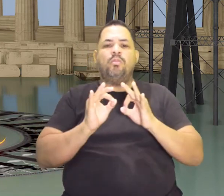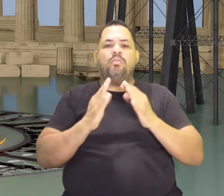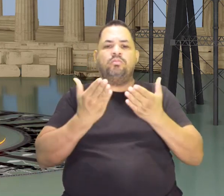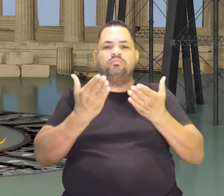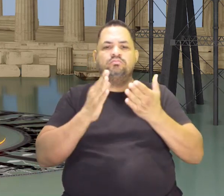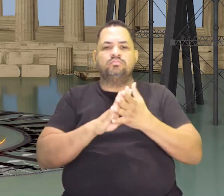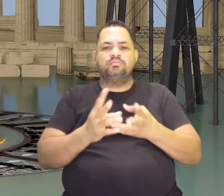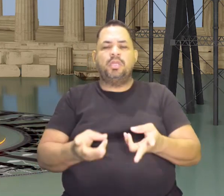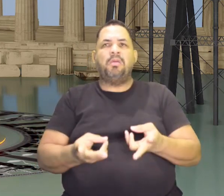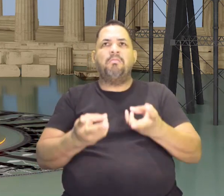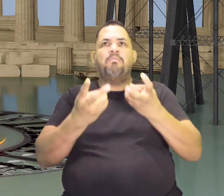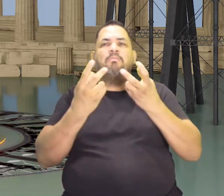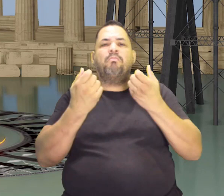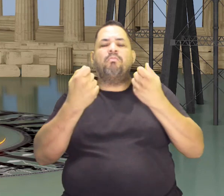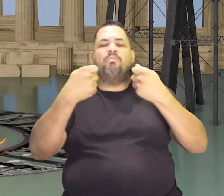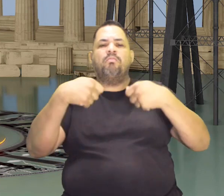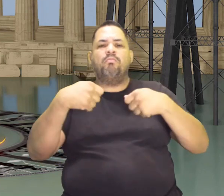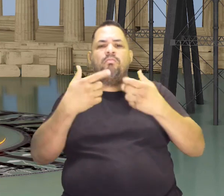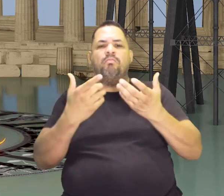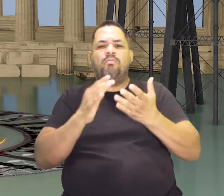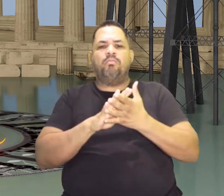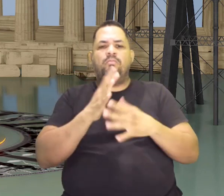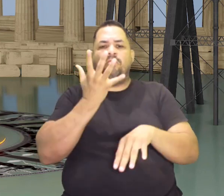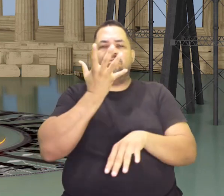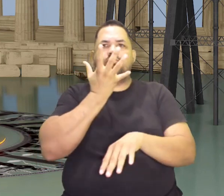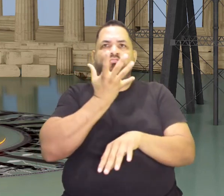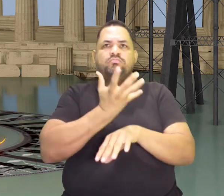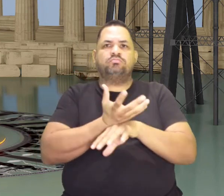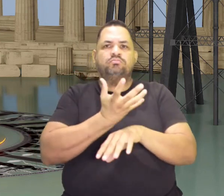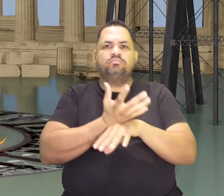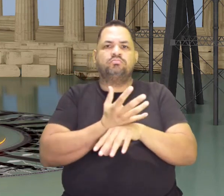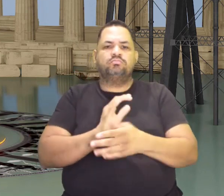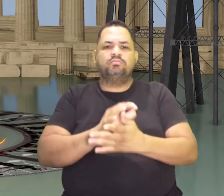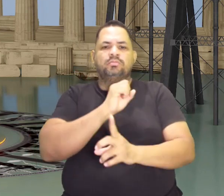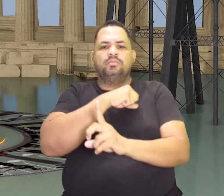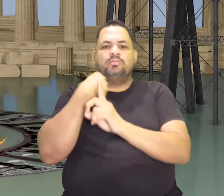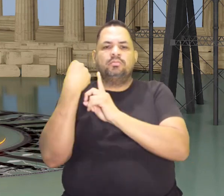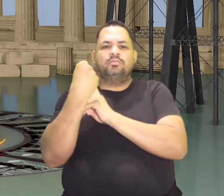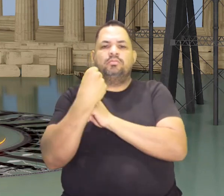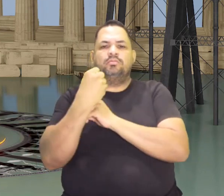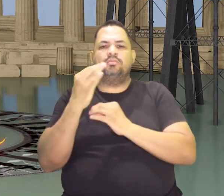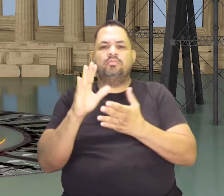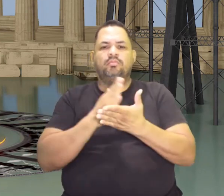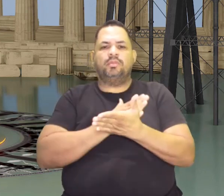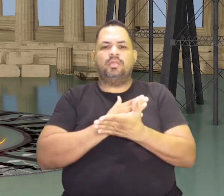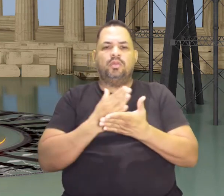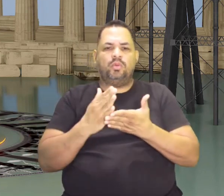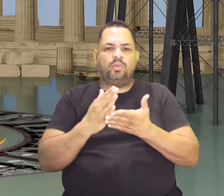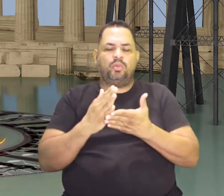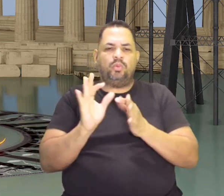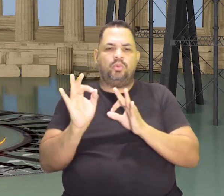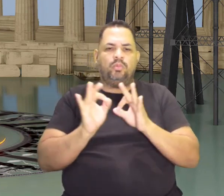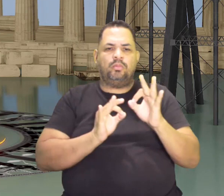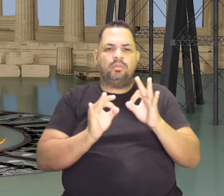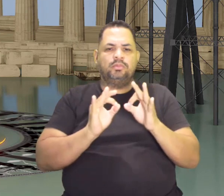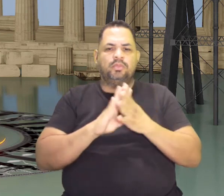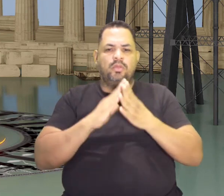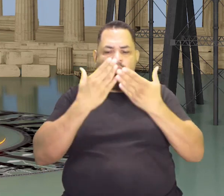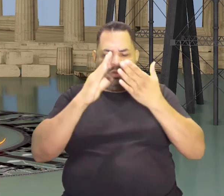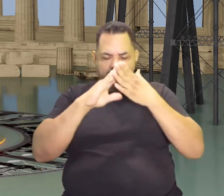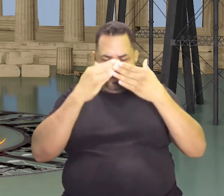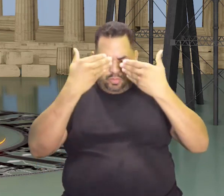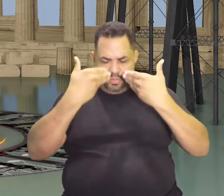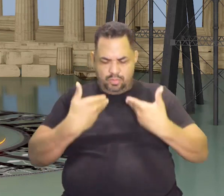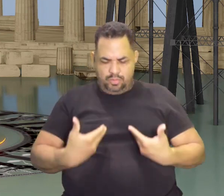numa perspectiva do componente curricular de sociologia. O ser humano começou a humanizar os materiais. Ou